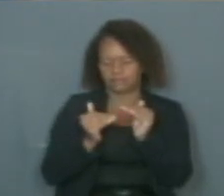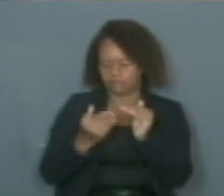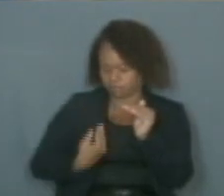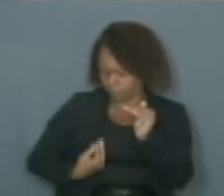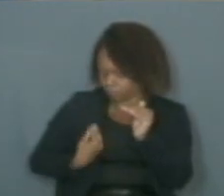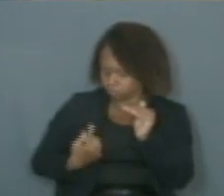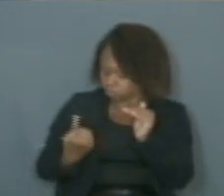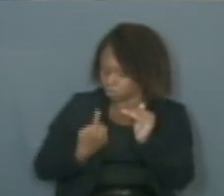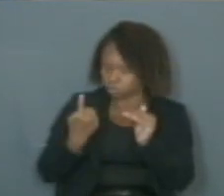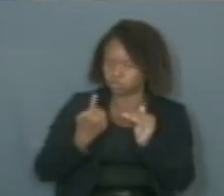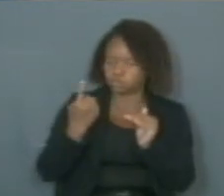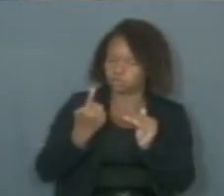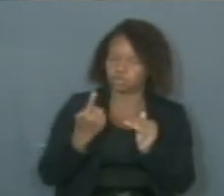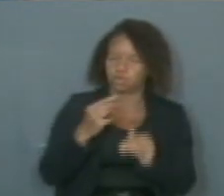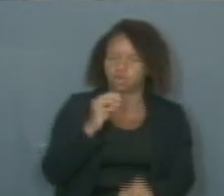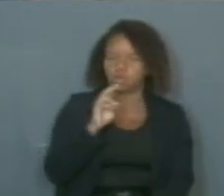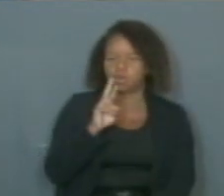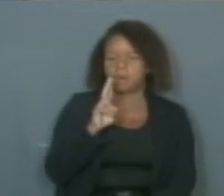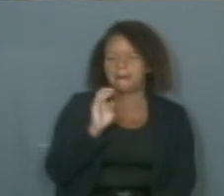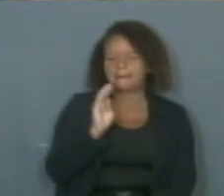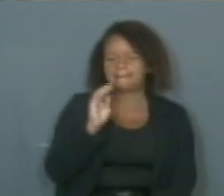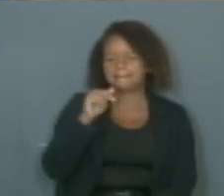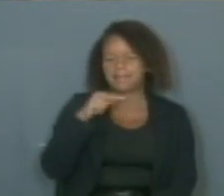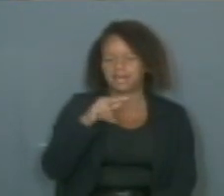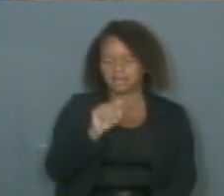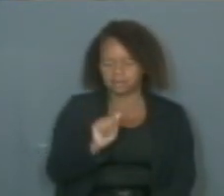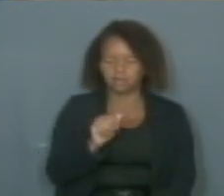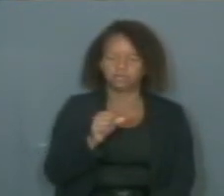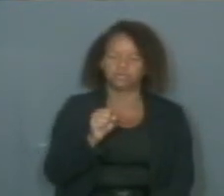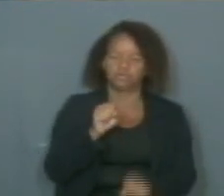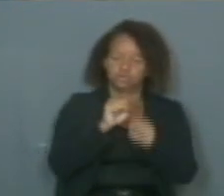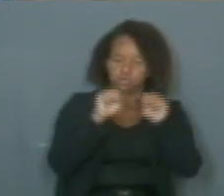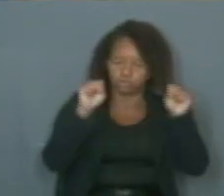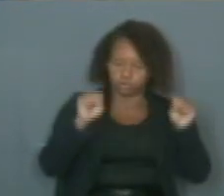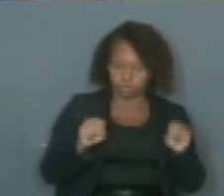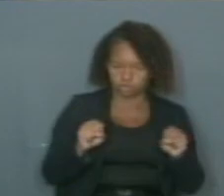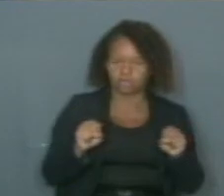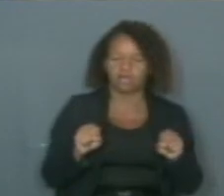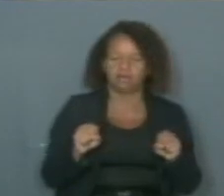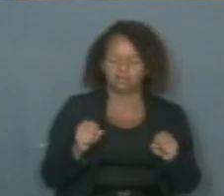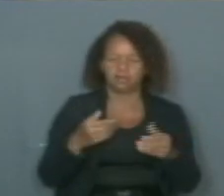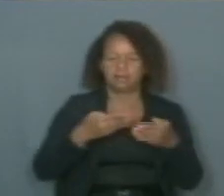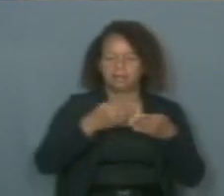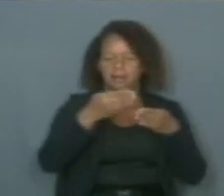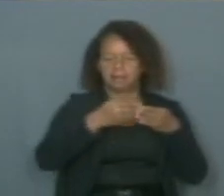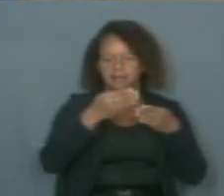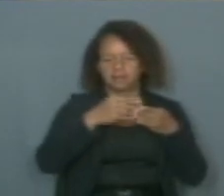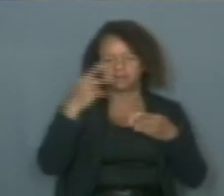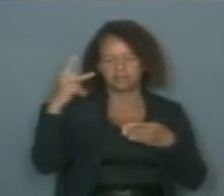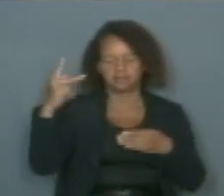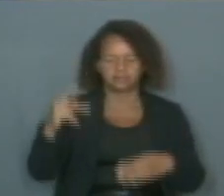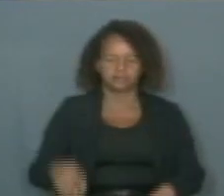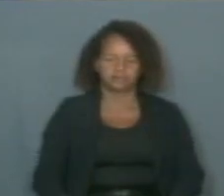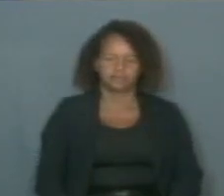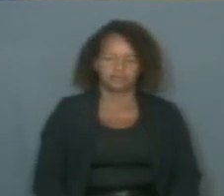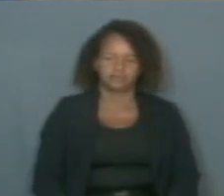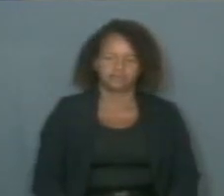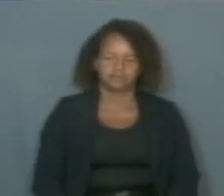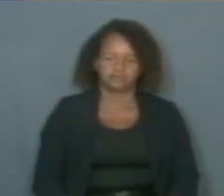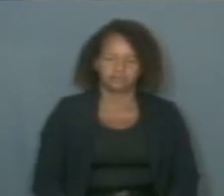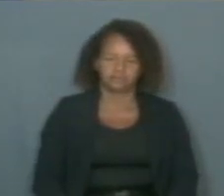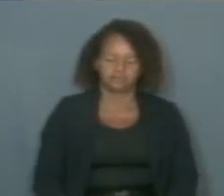sozinho, com a Urbana, onde a gente utiliza o sistema de bilhetagem deles.